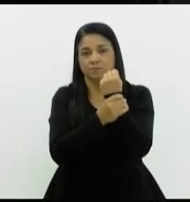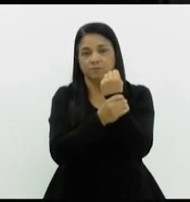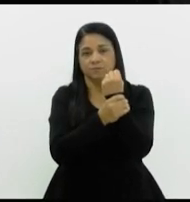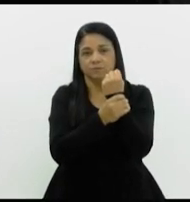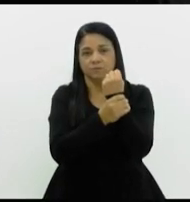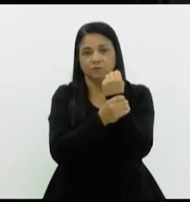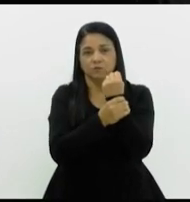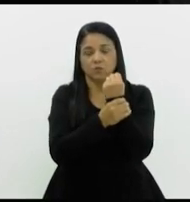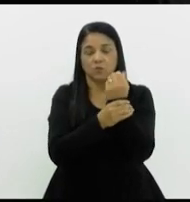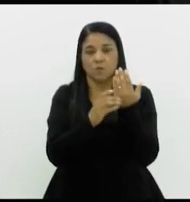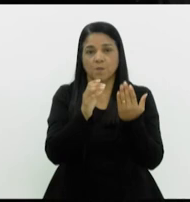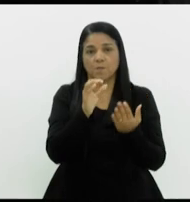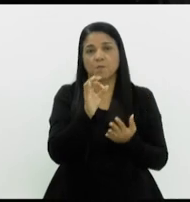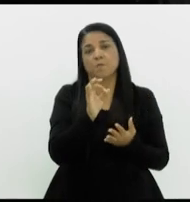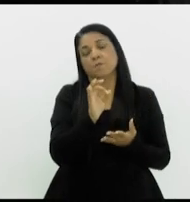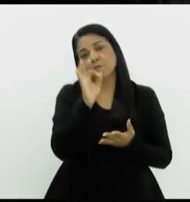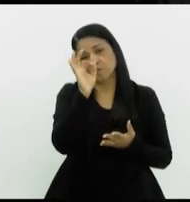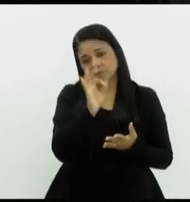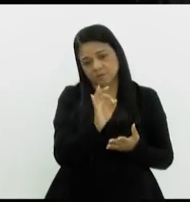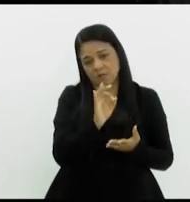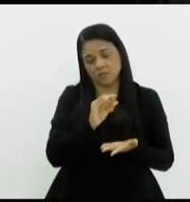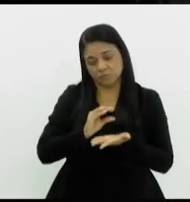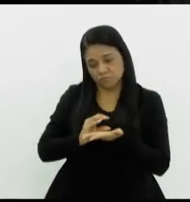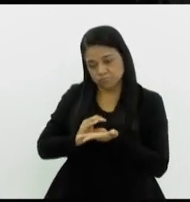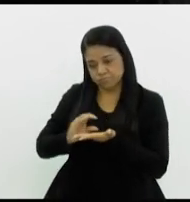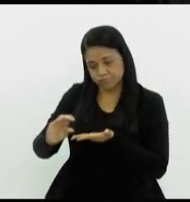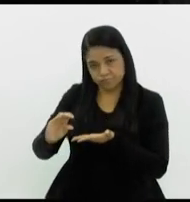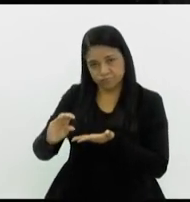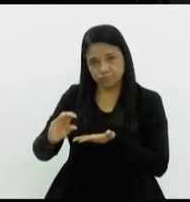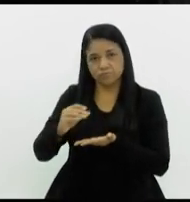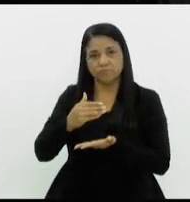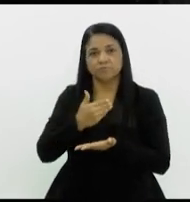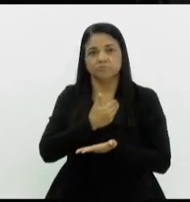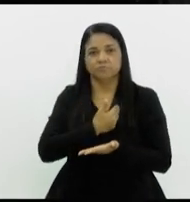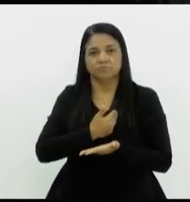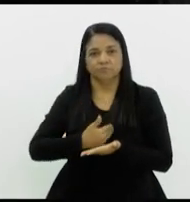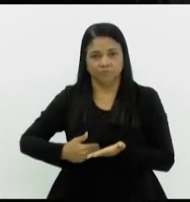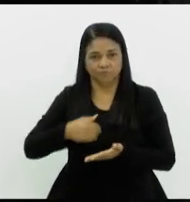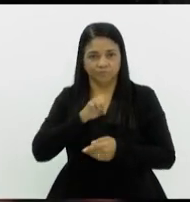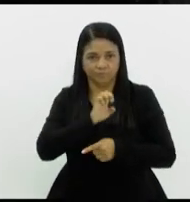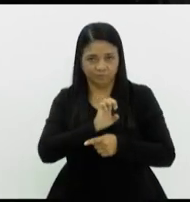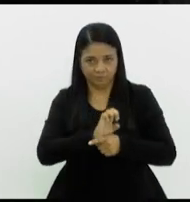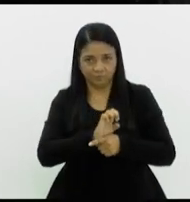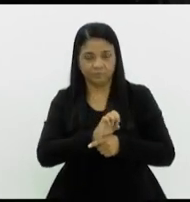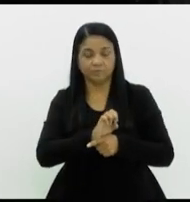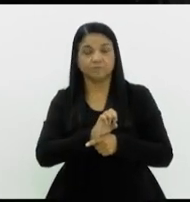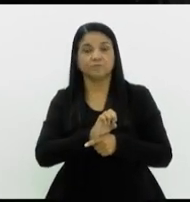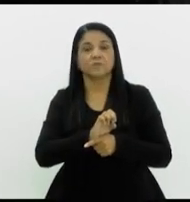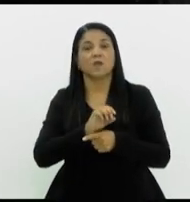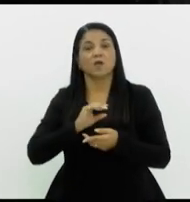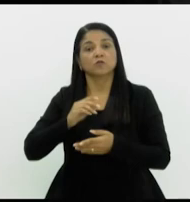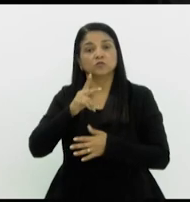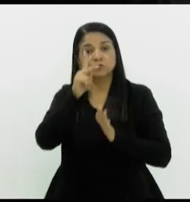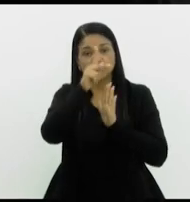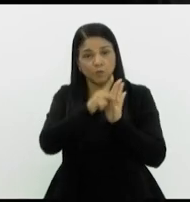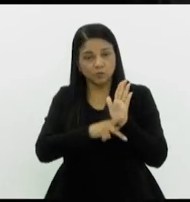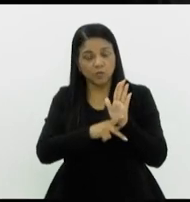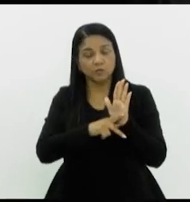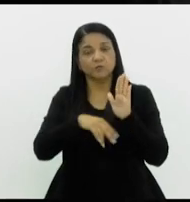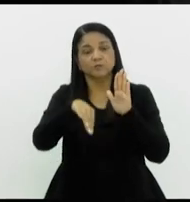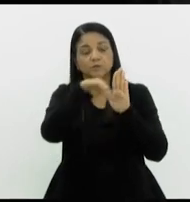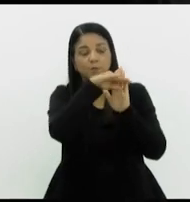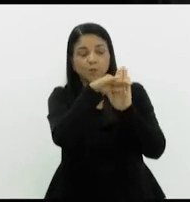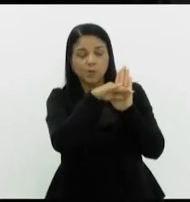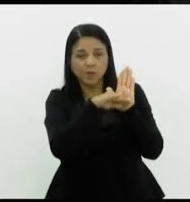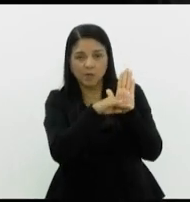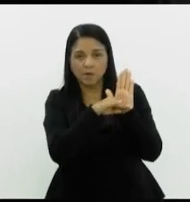do orçamento estadual seja destinada obrigatoriamente aos projetos e programas